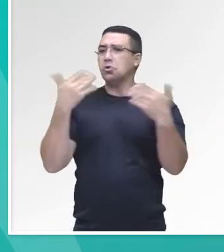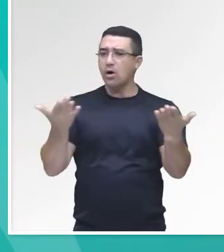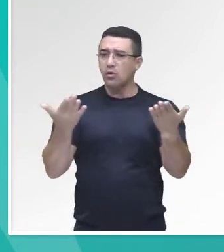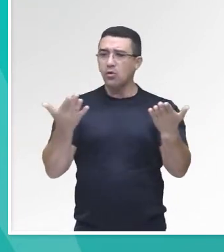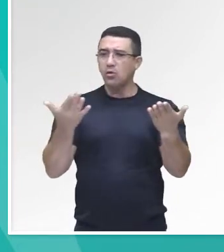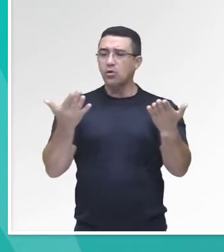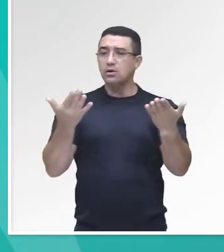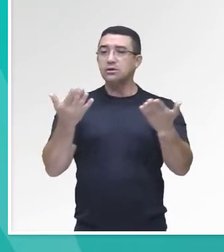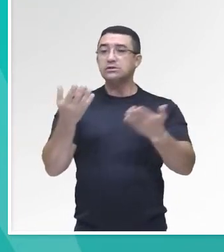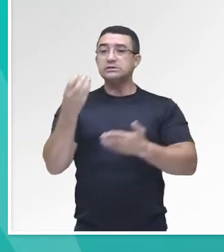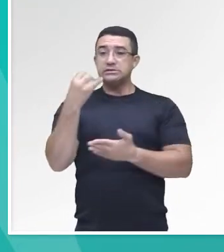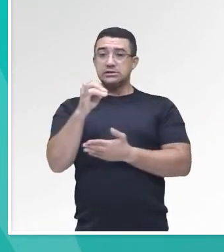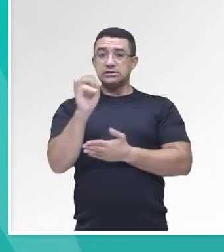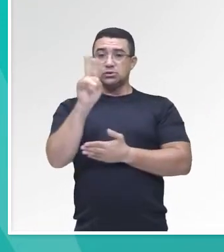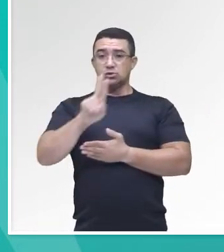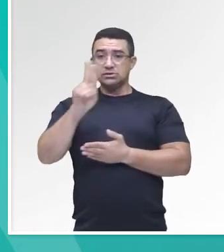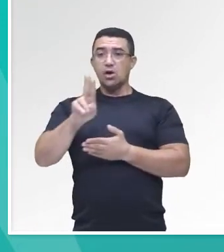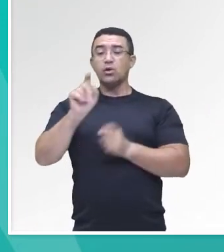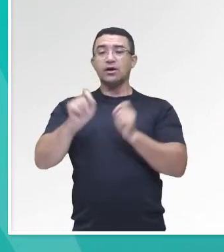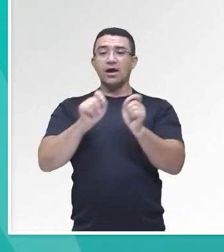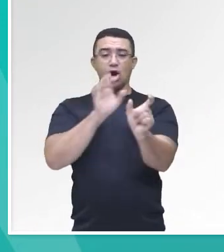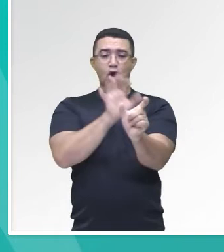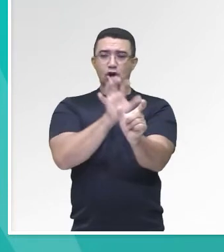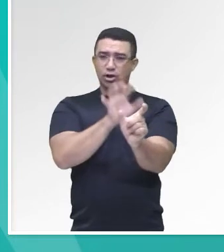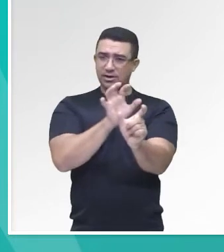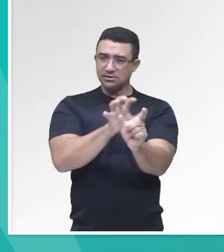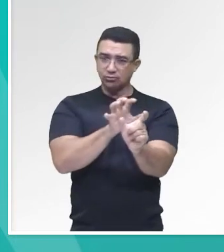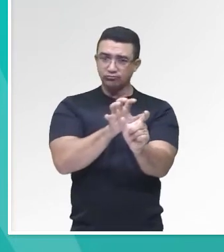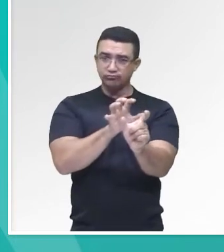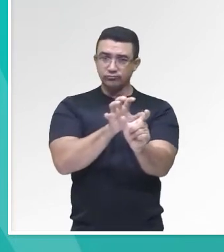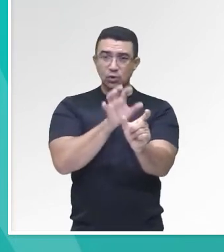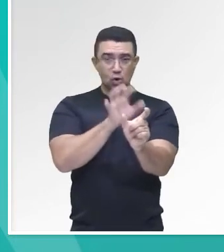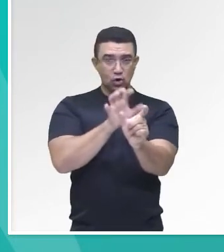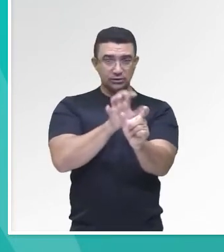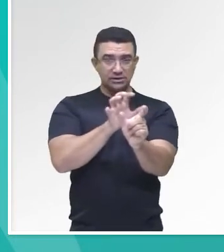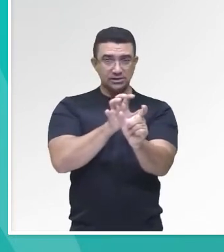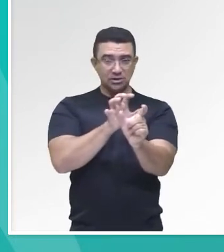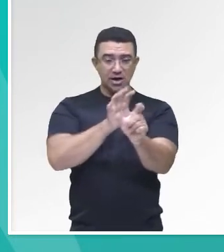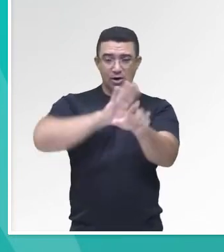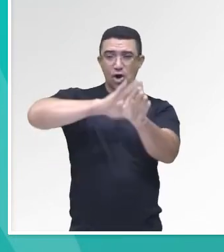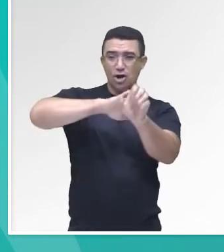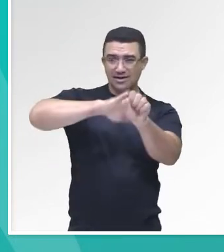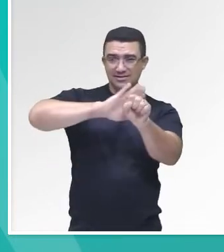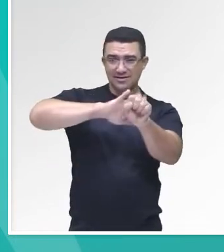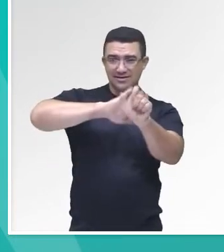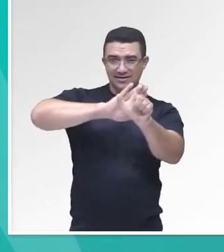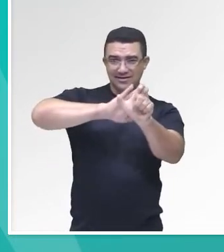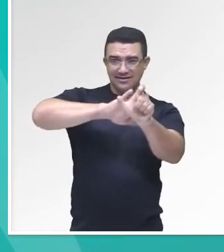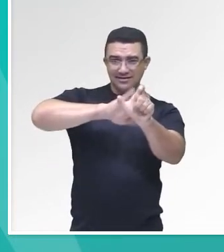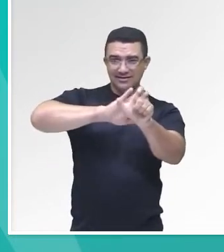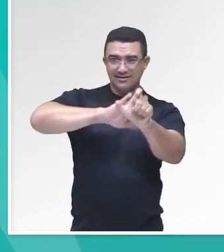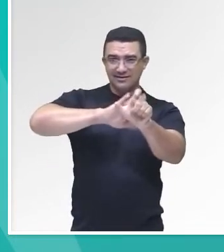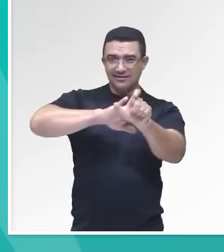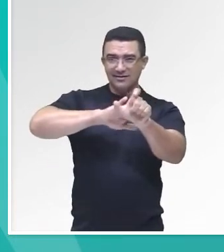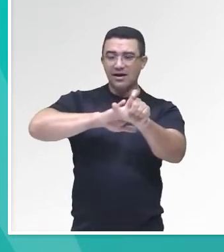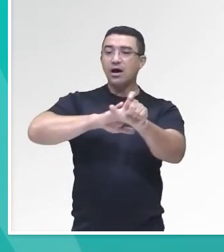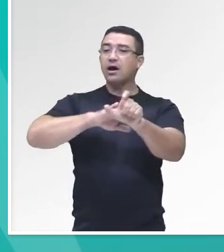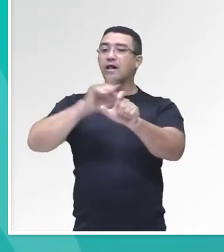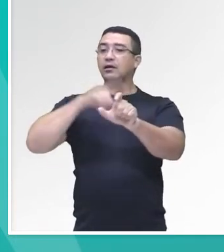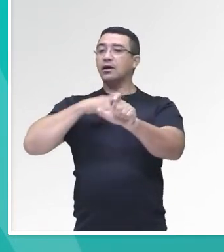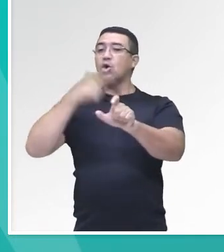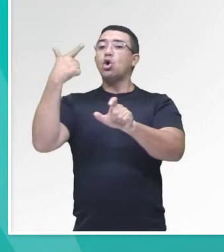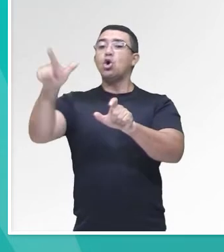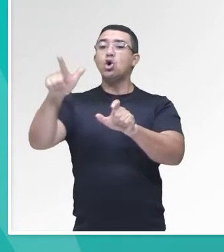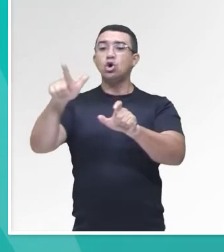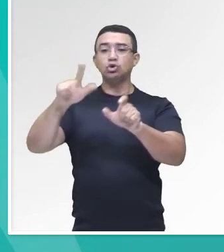usa a conotação, né? Já com outro sentido. E esse sentido vai estar essencialmente